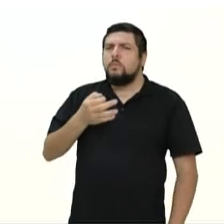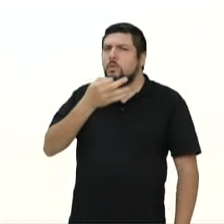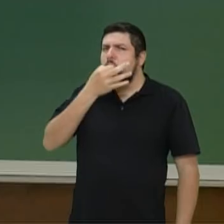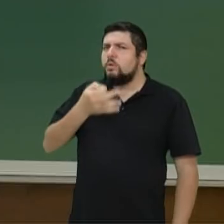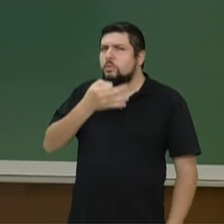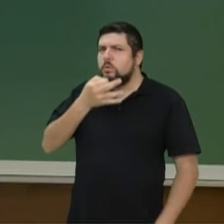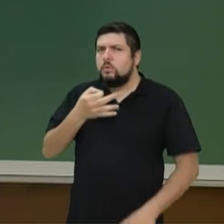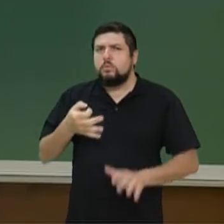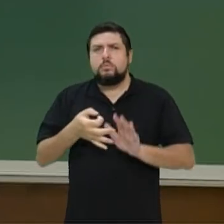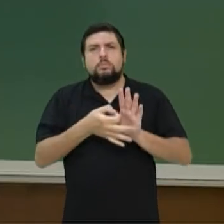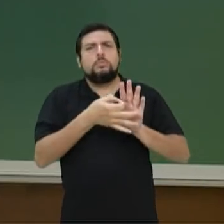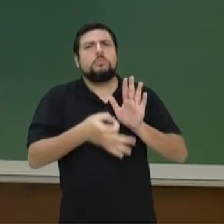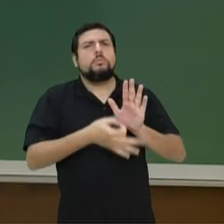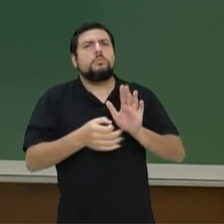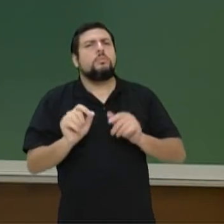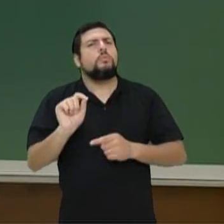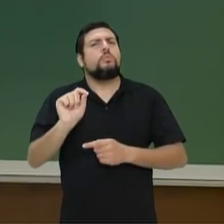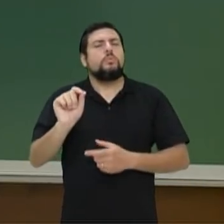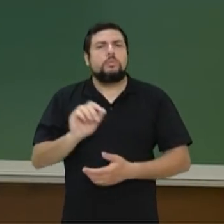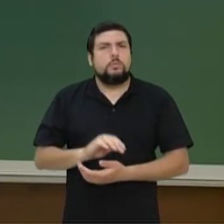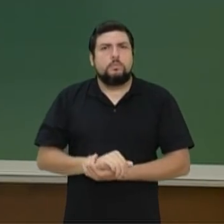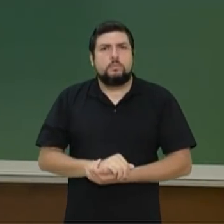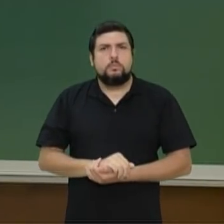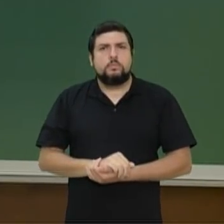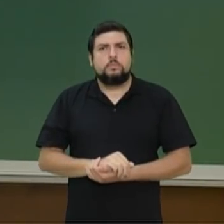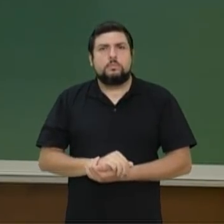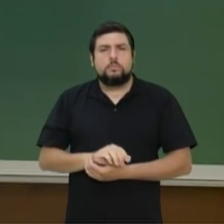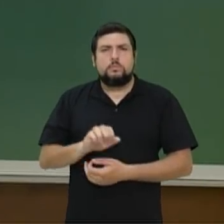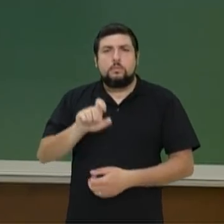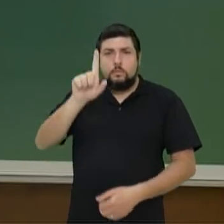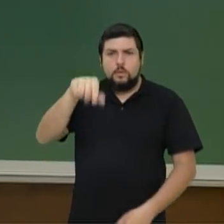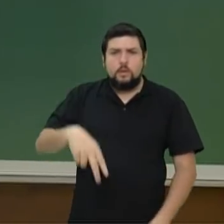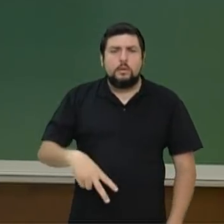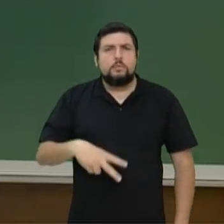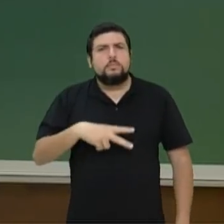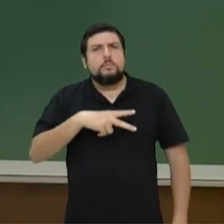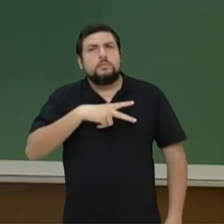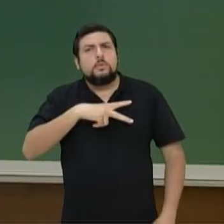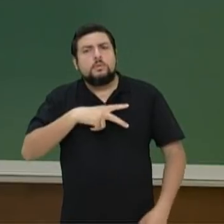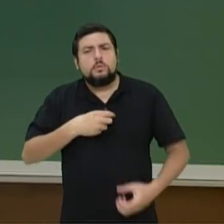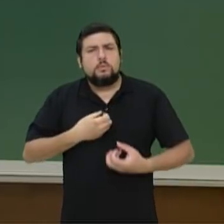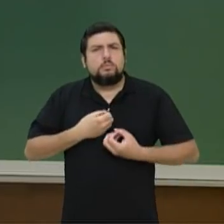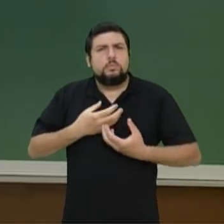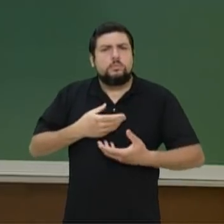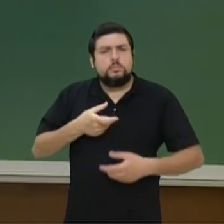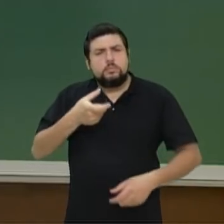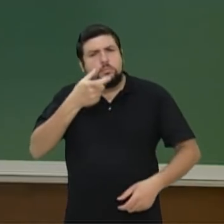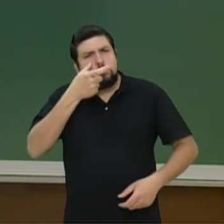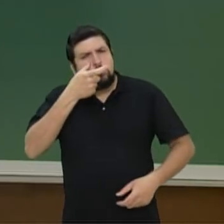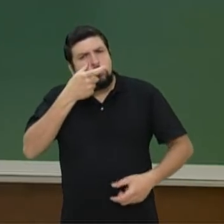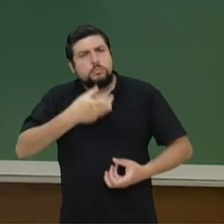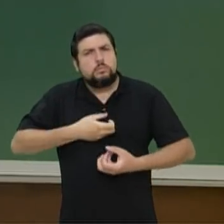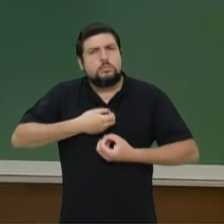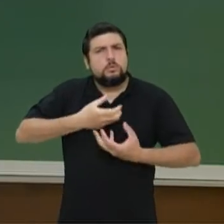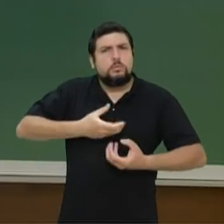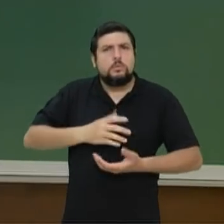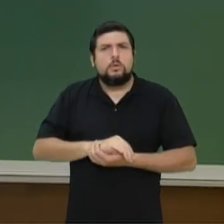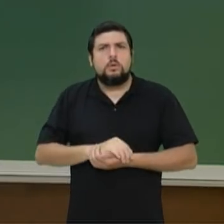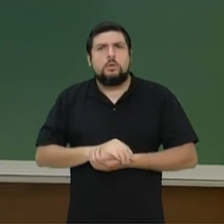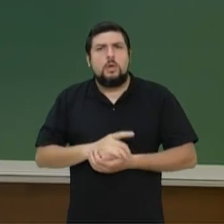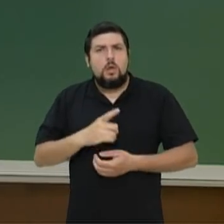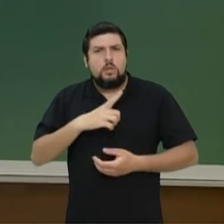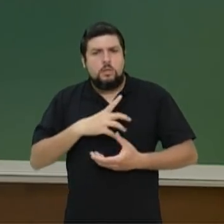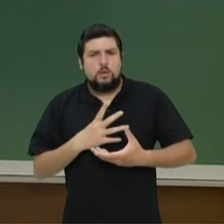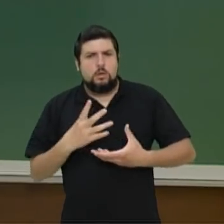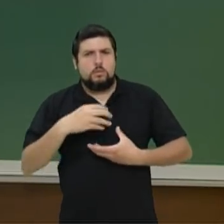ser a opinião? Visão particular acerca de um fato. Reflete juízo de